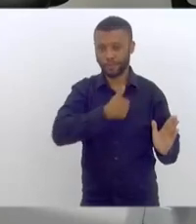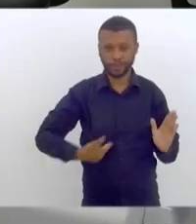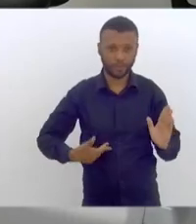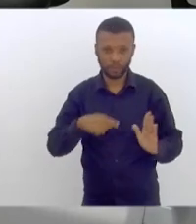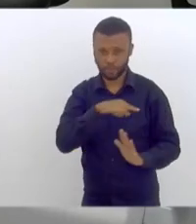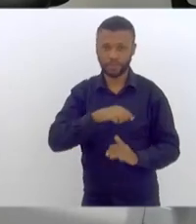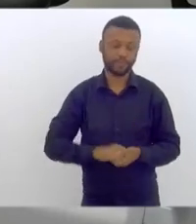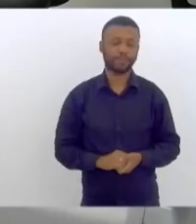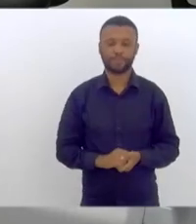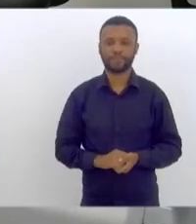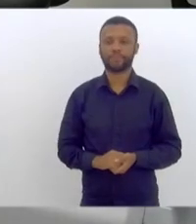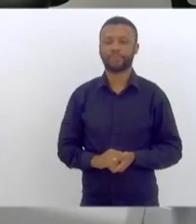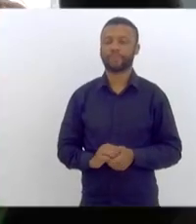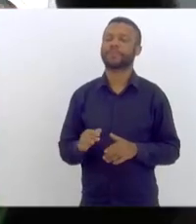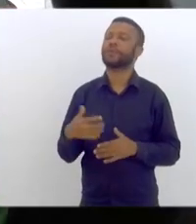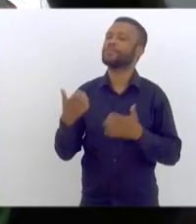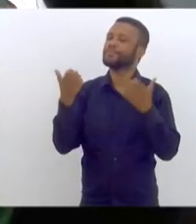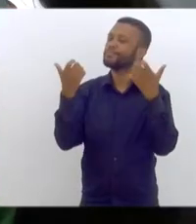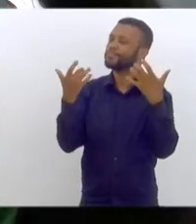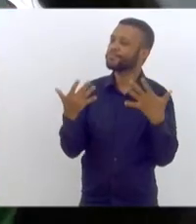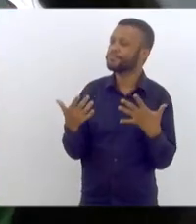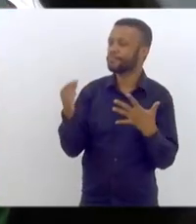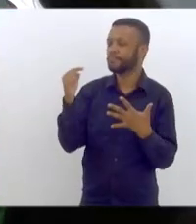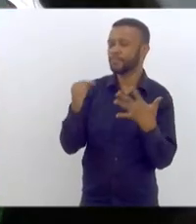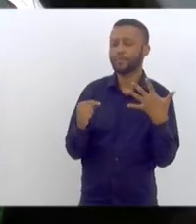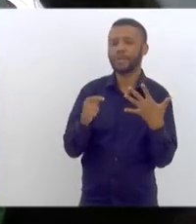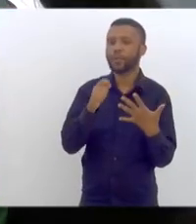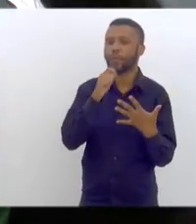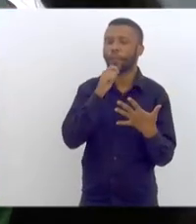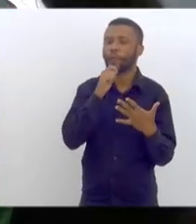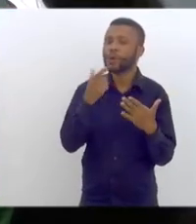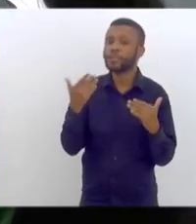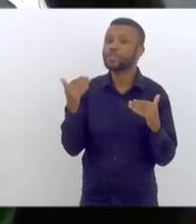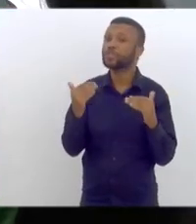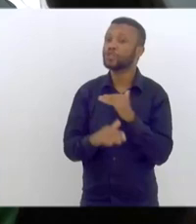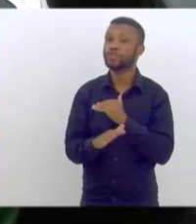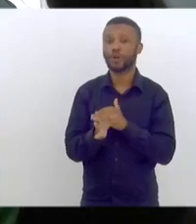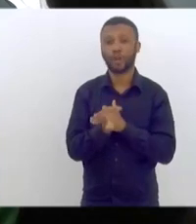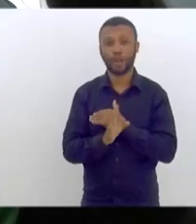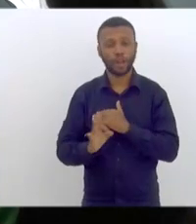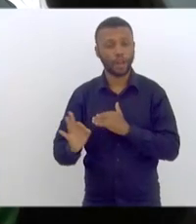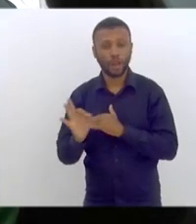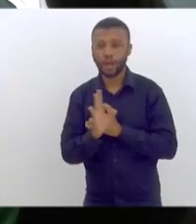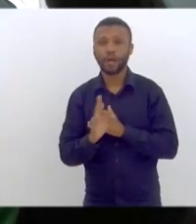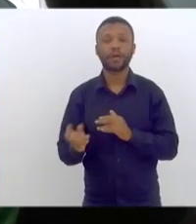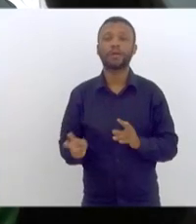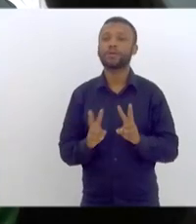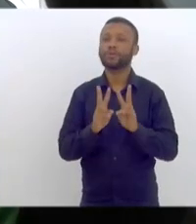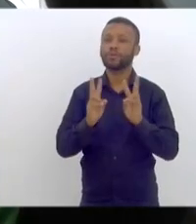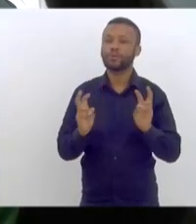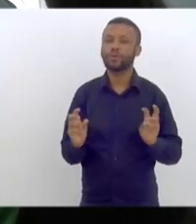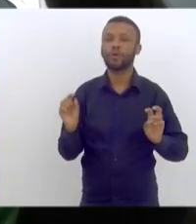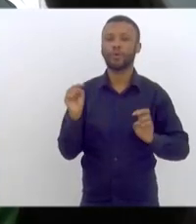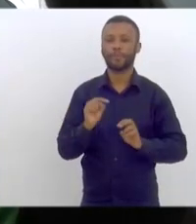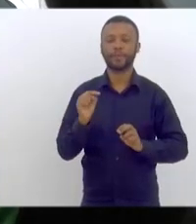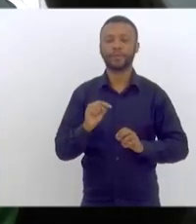então a senhora tá dizendo que a senhora não tem discordância em relação